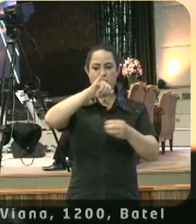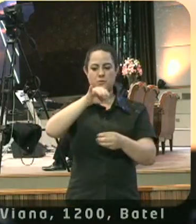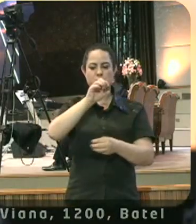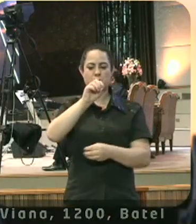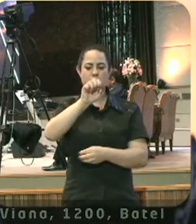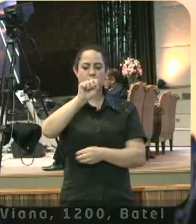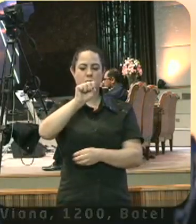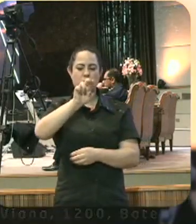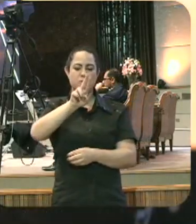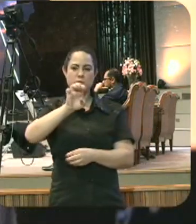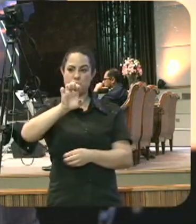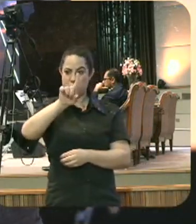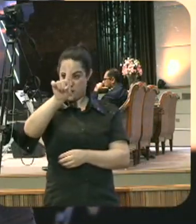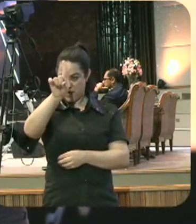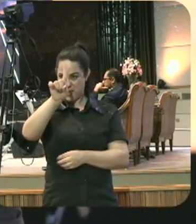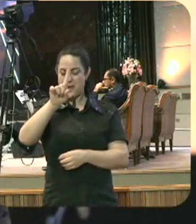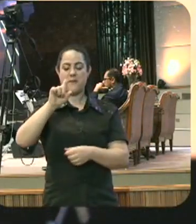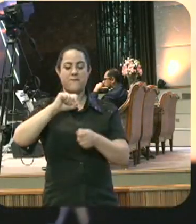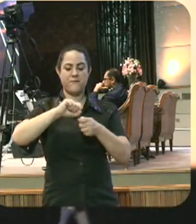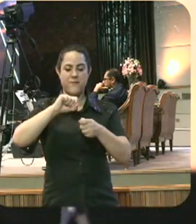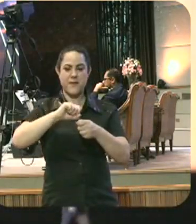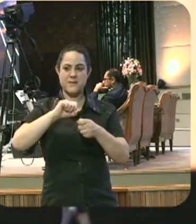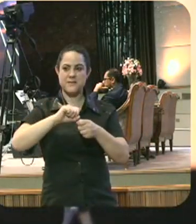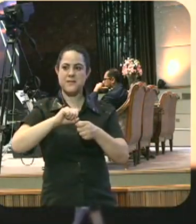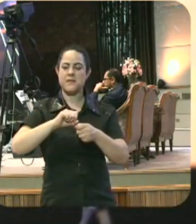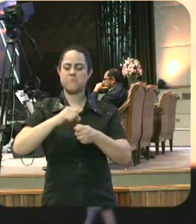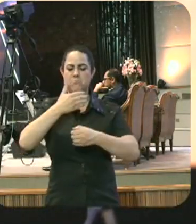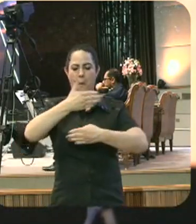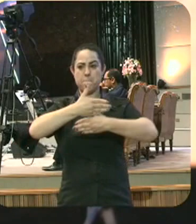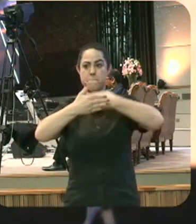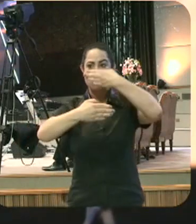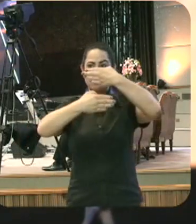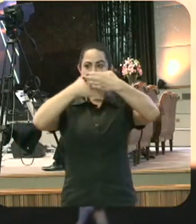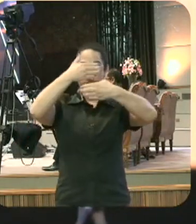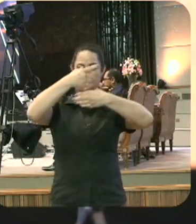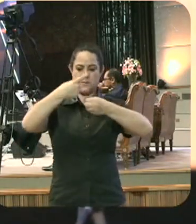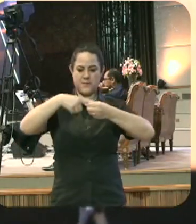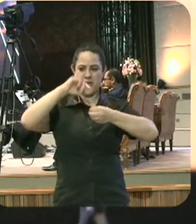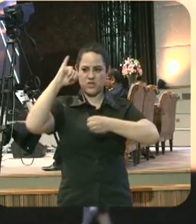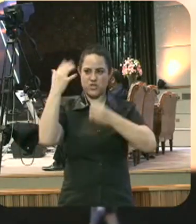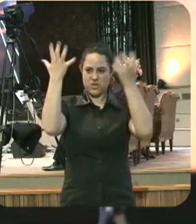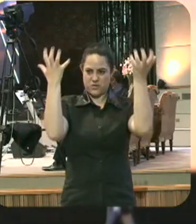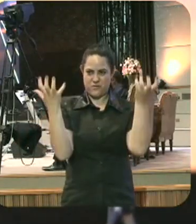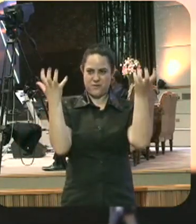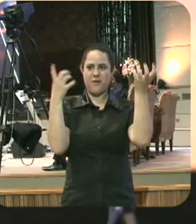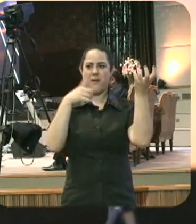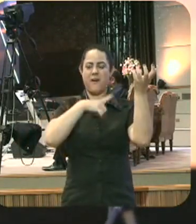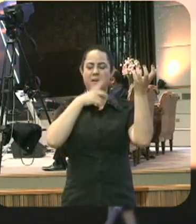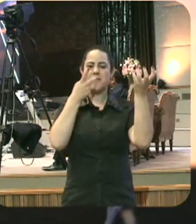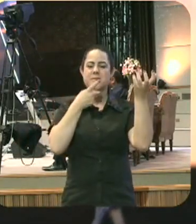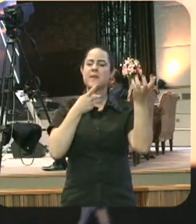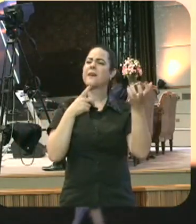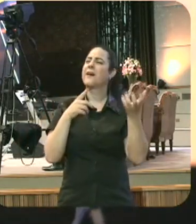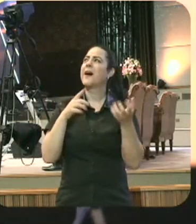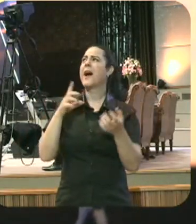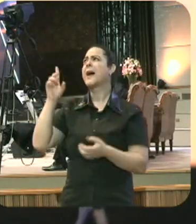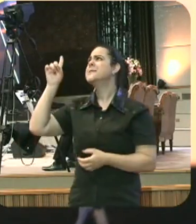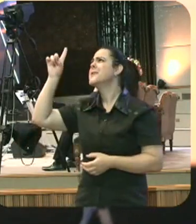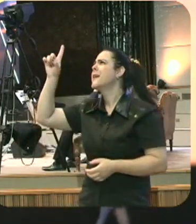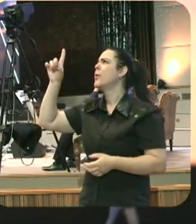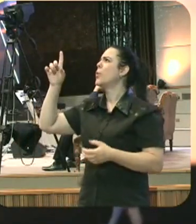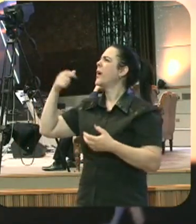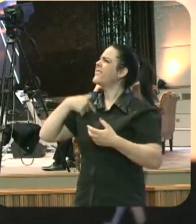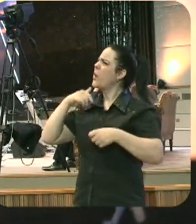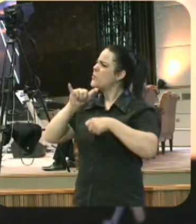em volta do muro da cidade. E a gente fica pensando, Senhor, vamos conversar, eu tenho uma estratégia melhor. Posso sugerir alguma